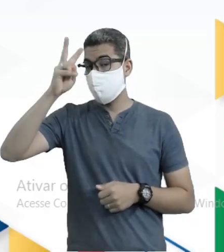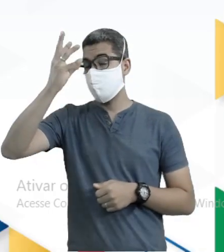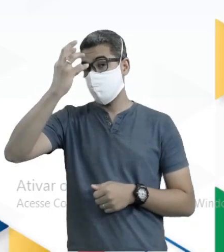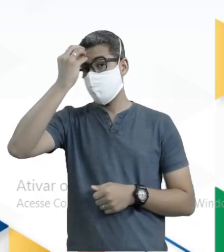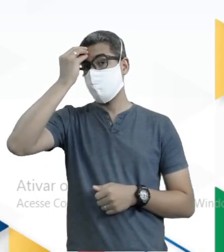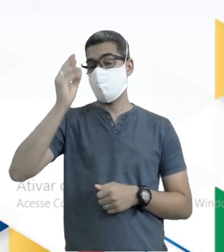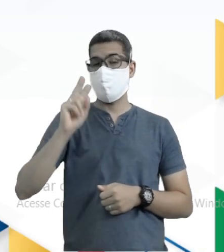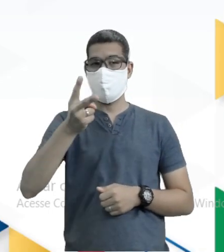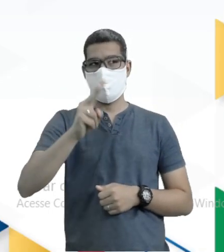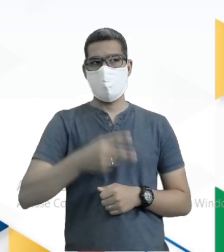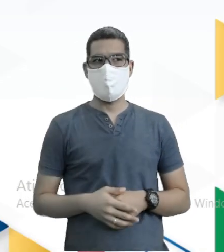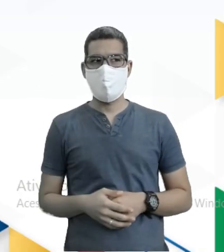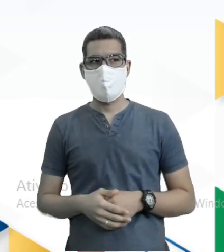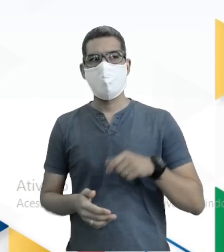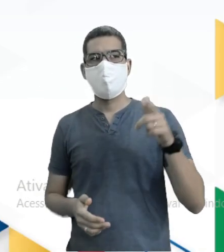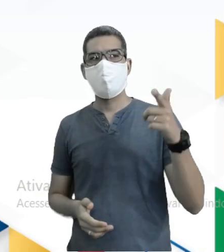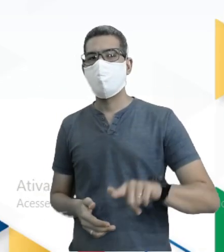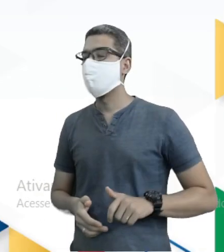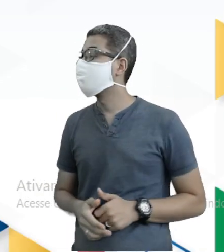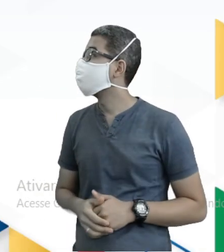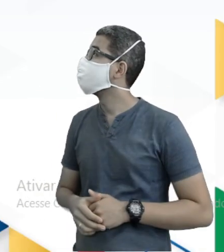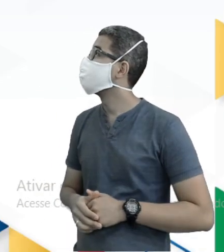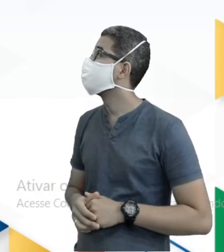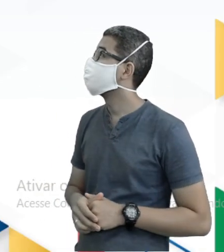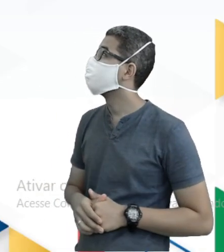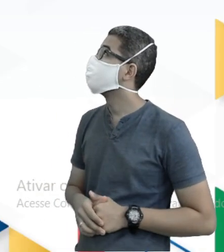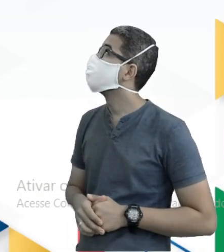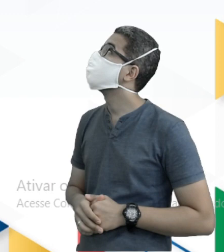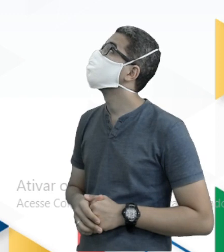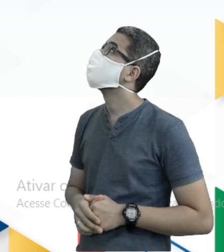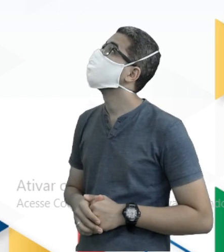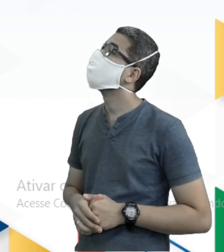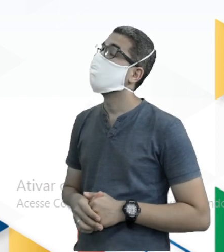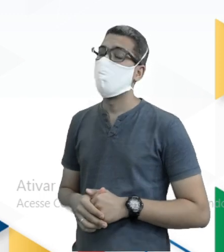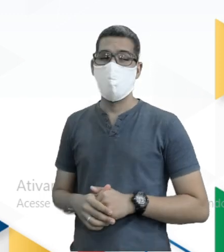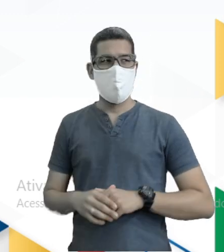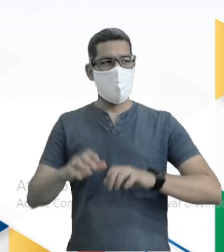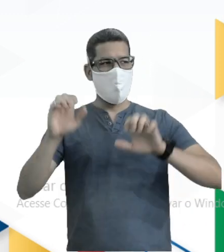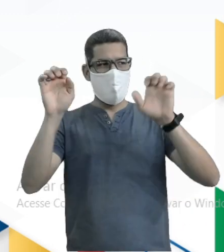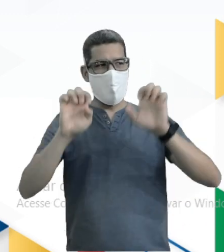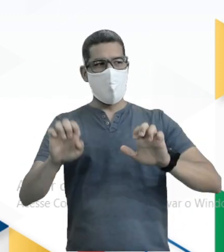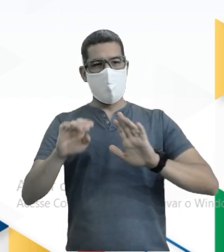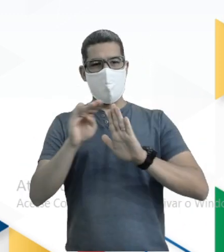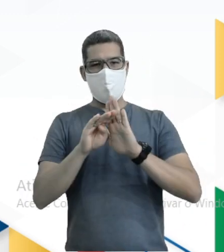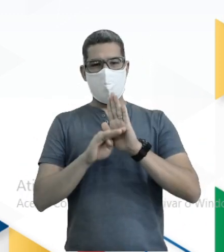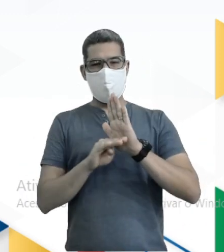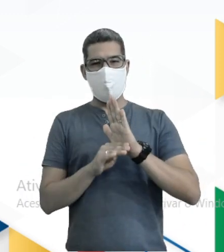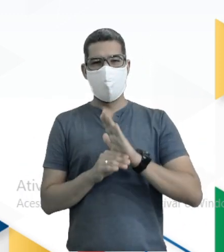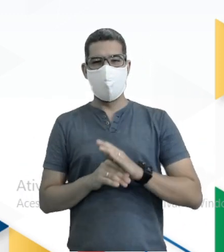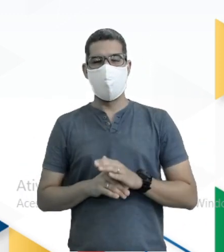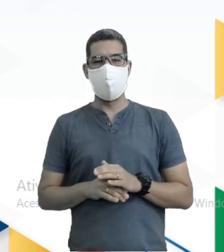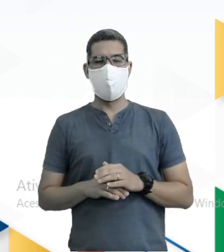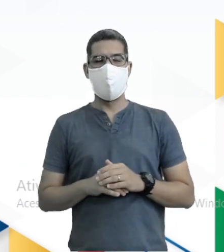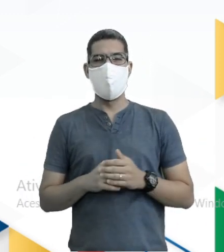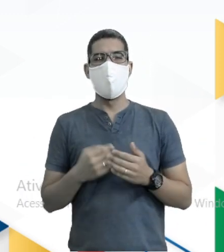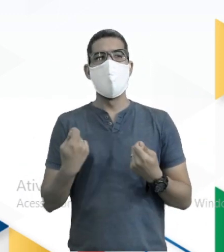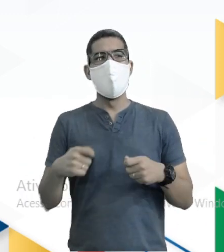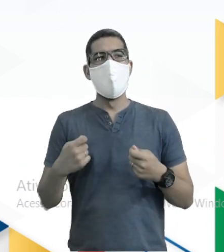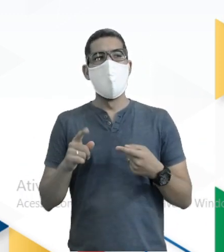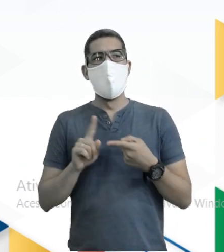vocês um abaixo-assinado. Aliás, uma estrutura de um abaixo-assinado. Qual é? Primeiro, tem que ter